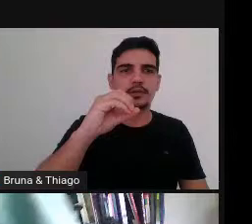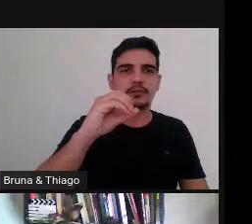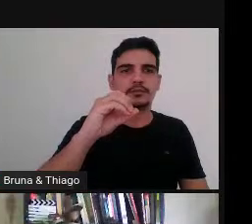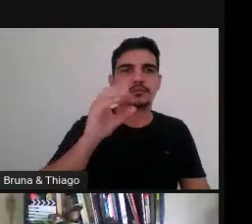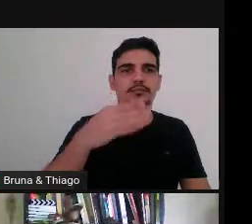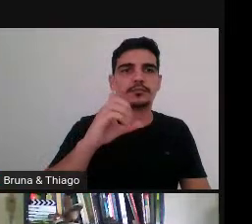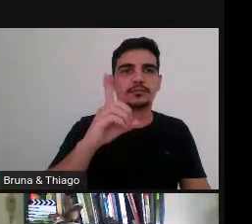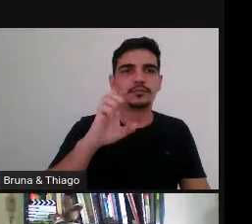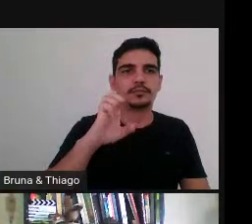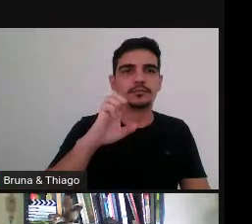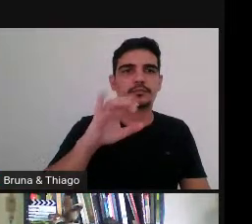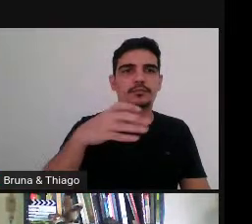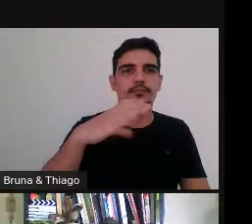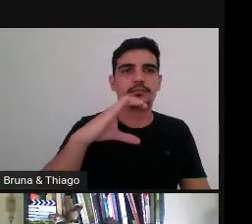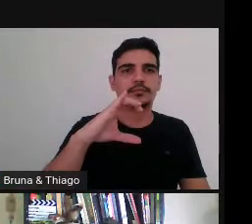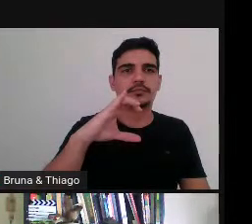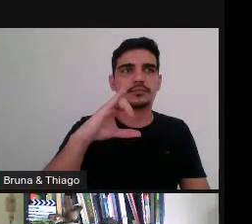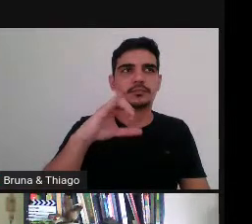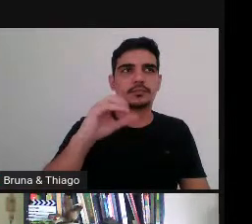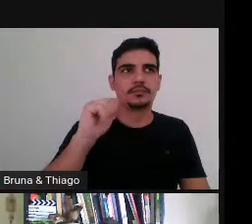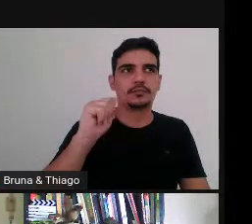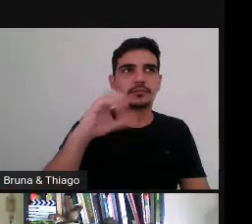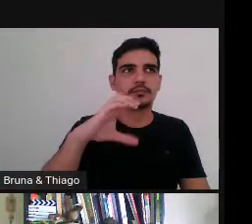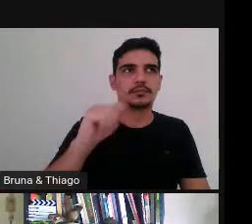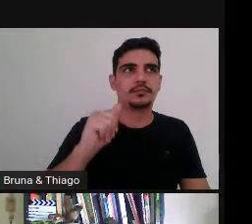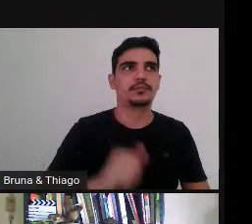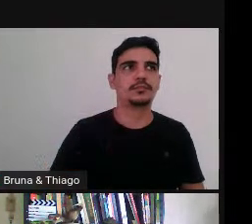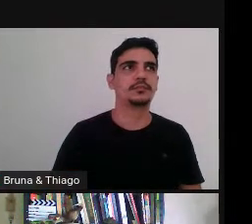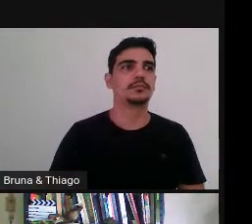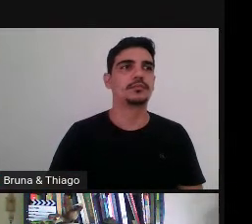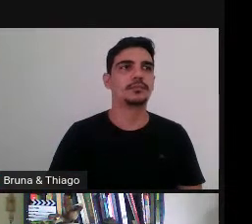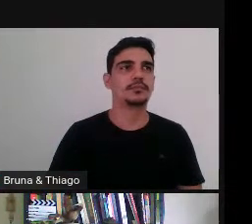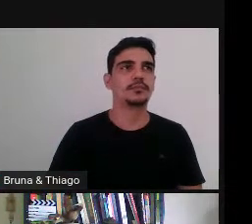eles. Eu não consigo me concentrar. Por